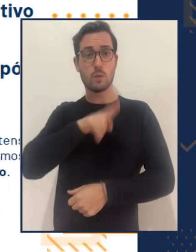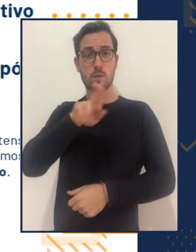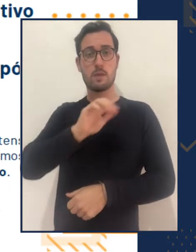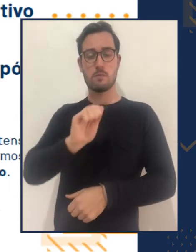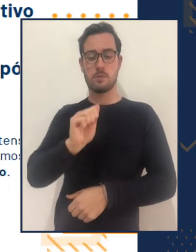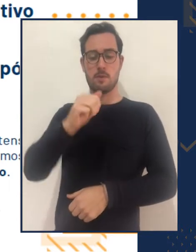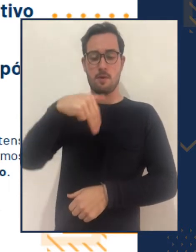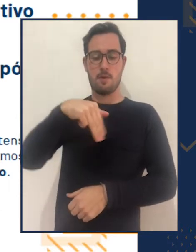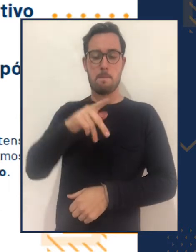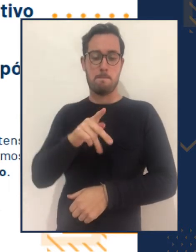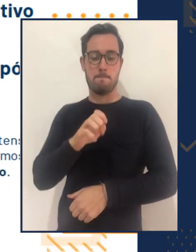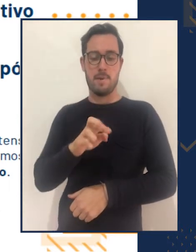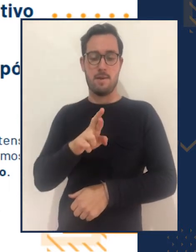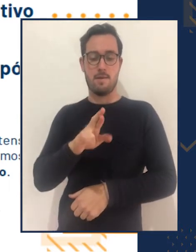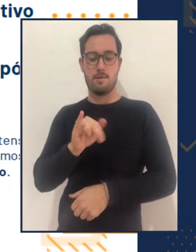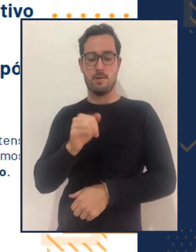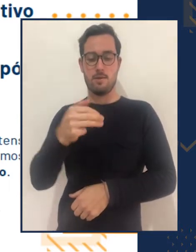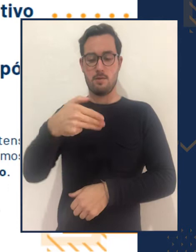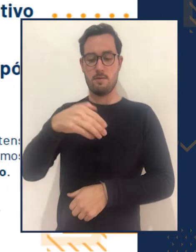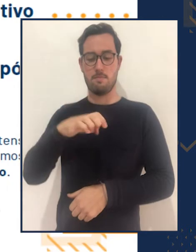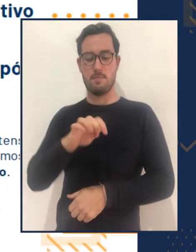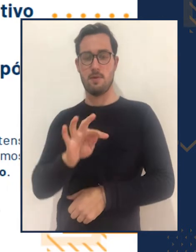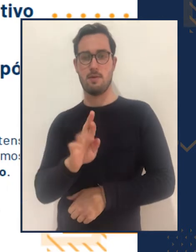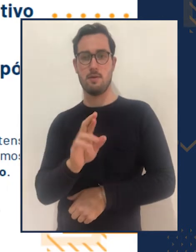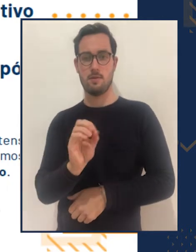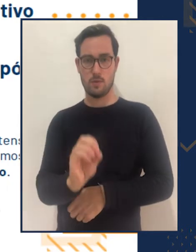gente utiliza o amperímetro.